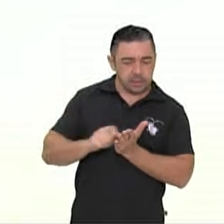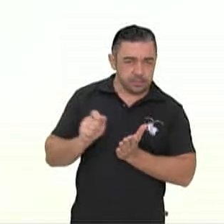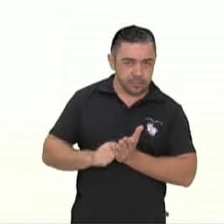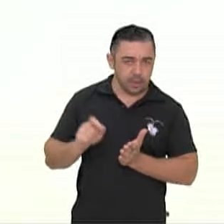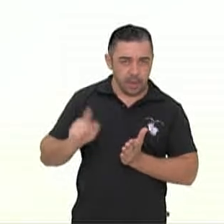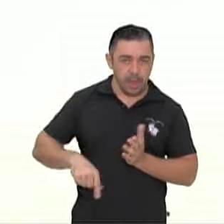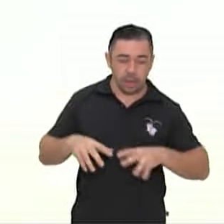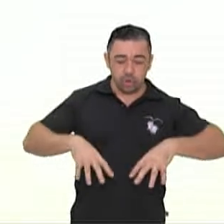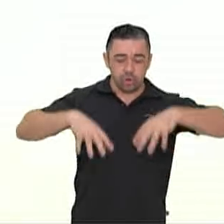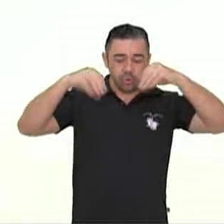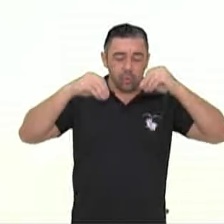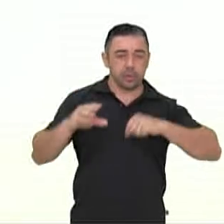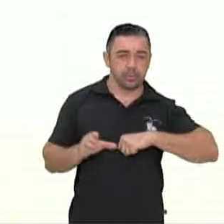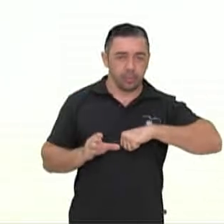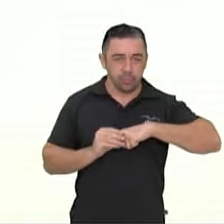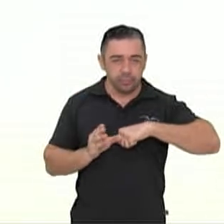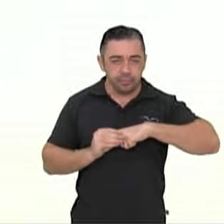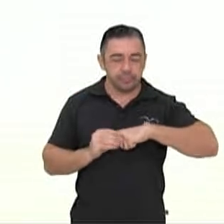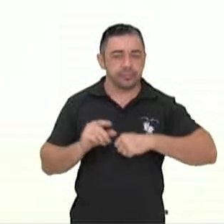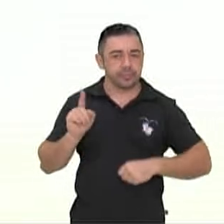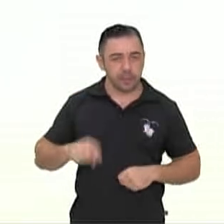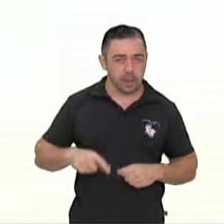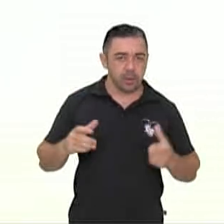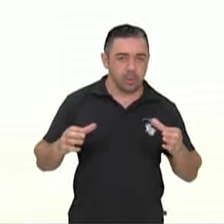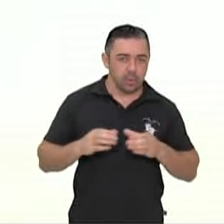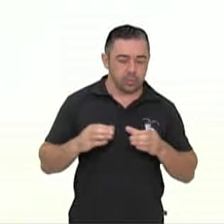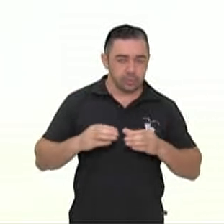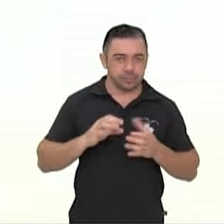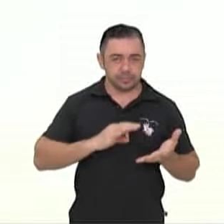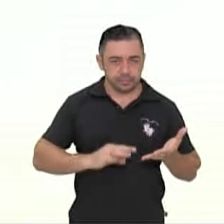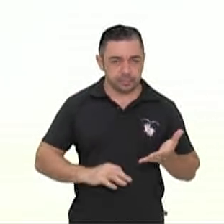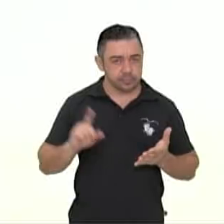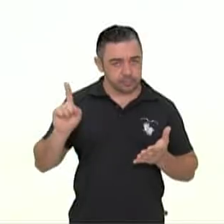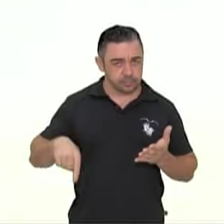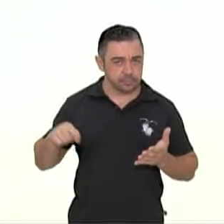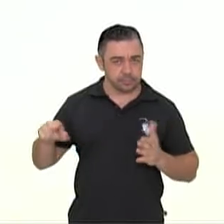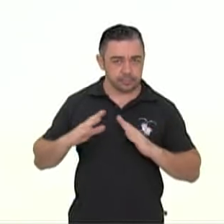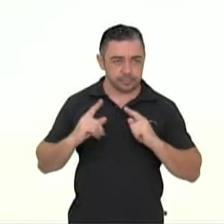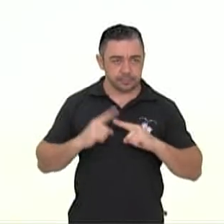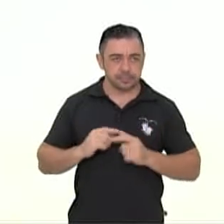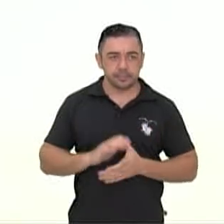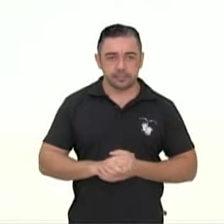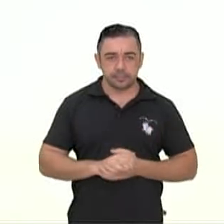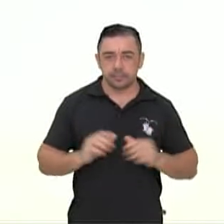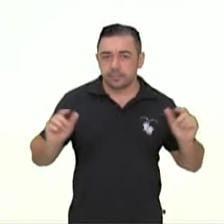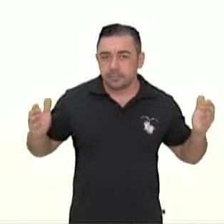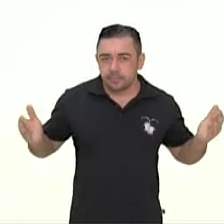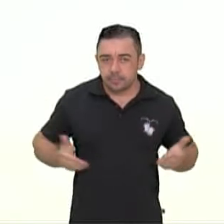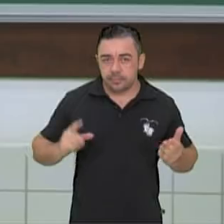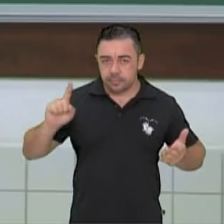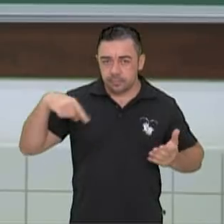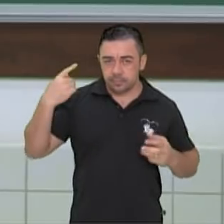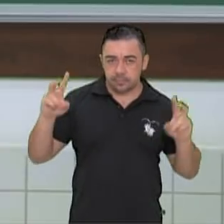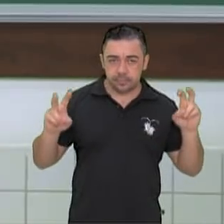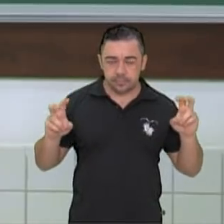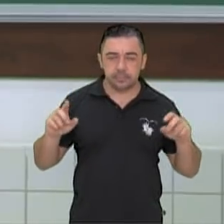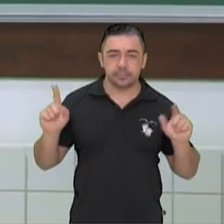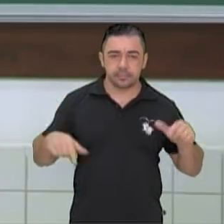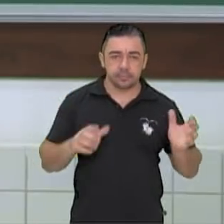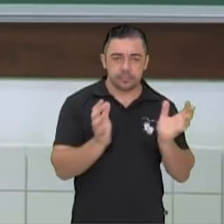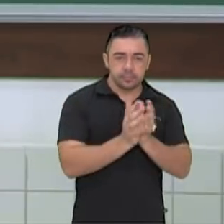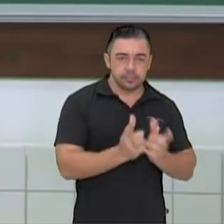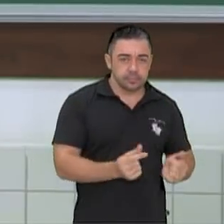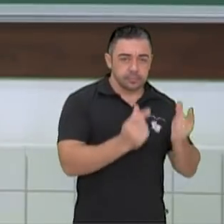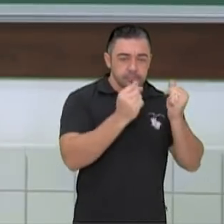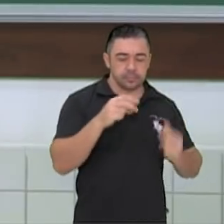do conhecimento, das abadias, dos monastérios, da igreja. Agora vamos para o nosso próximo tema, é a nobreza. Então é o